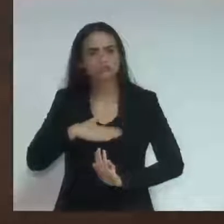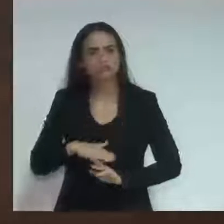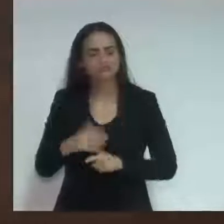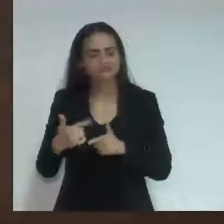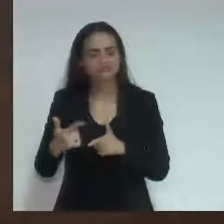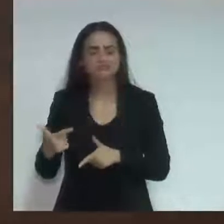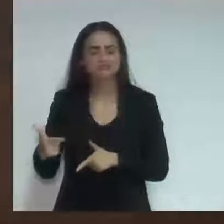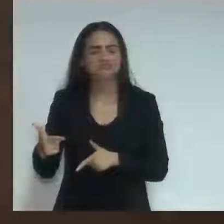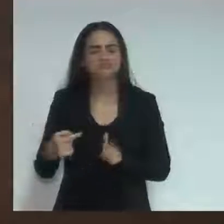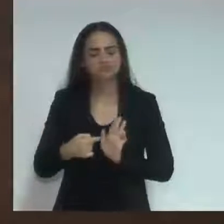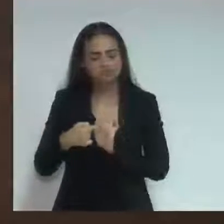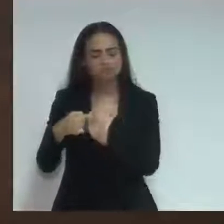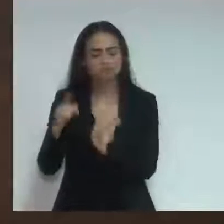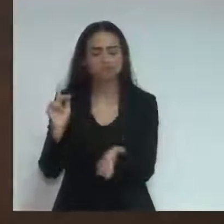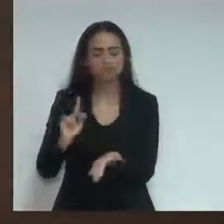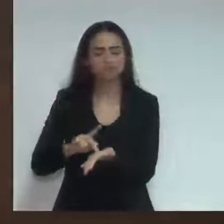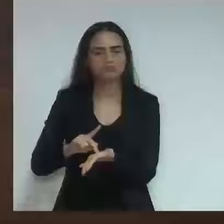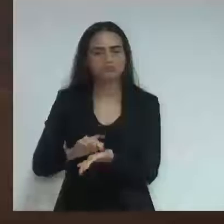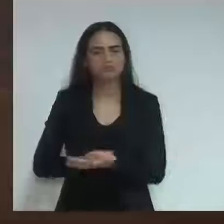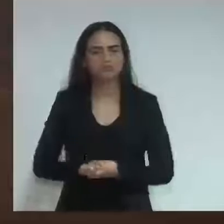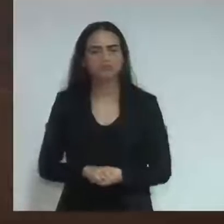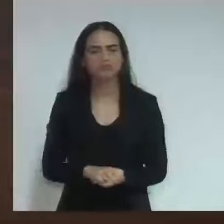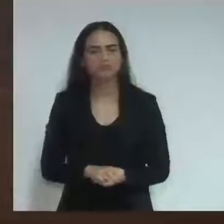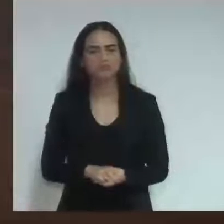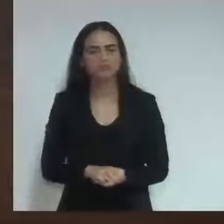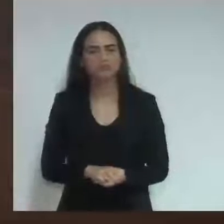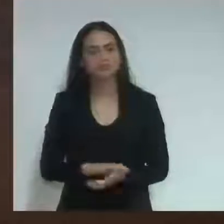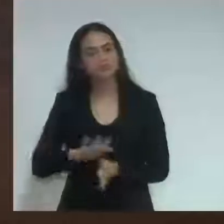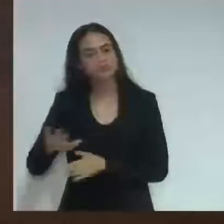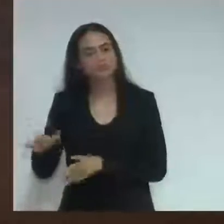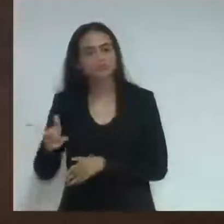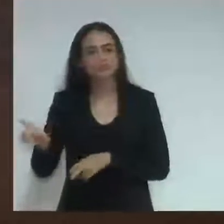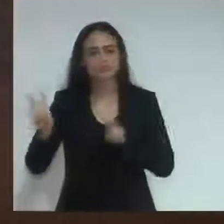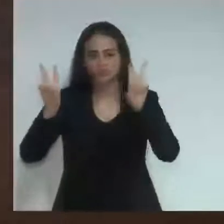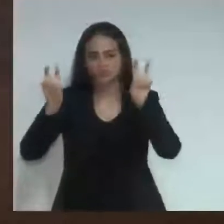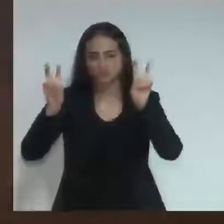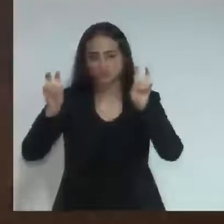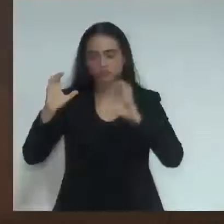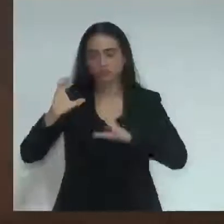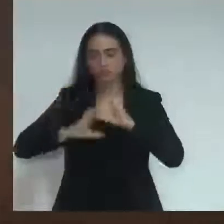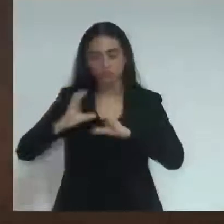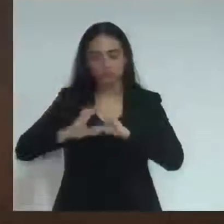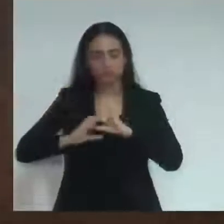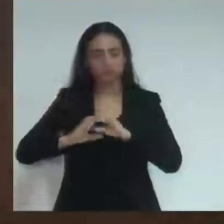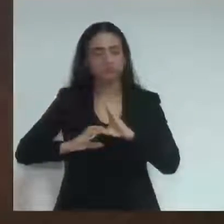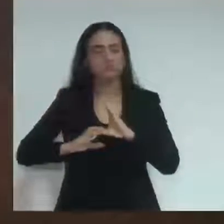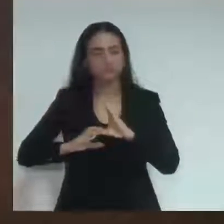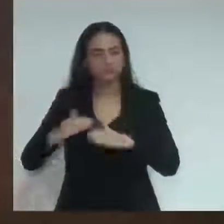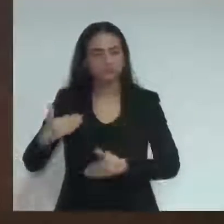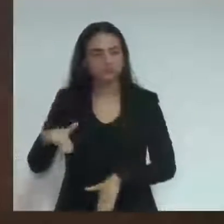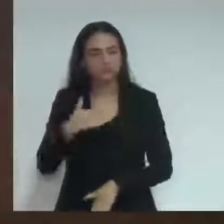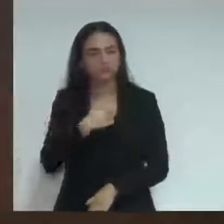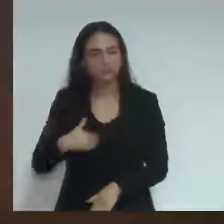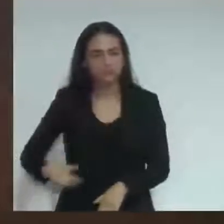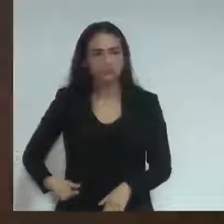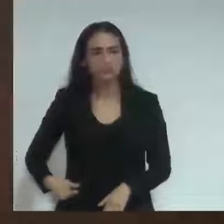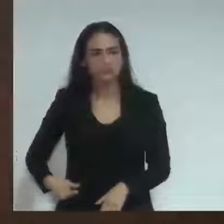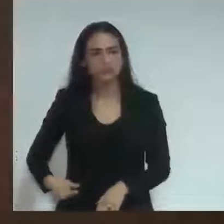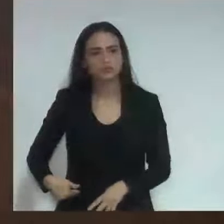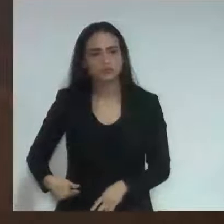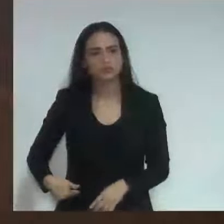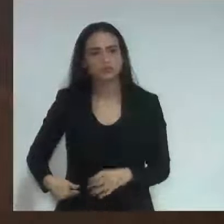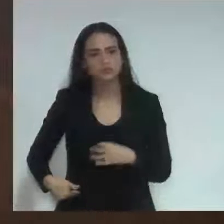algum. E também, sobre concurso público, sobre ter problema, fui secretário da administração, no qual precisaria estar fazendo o